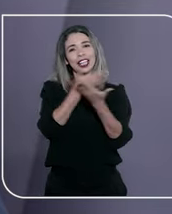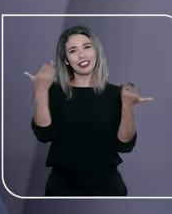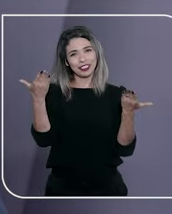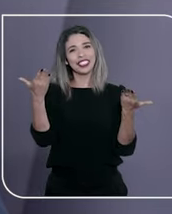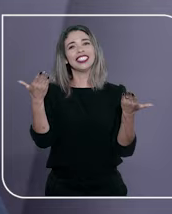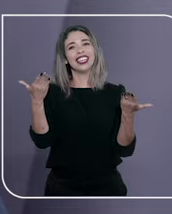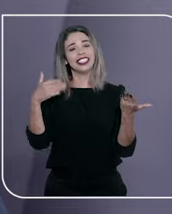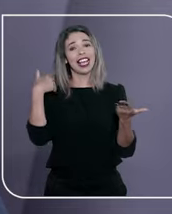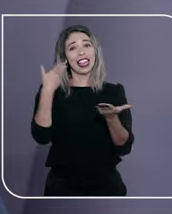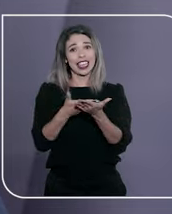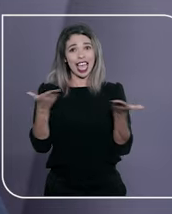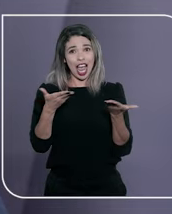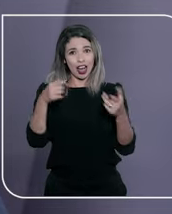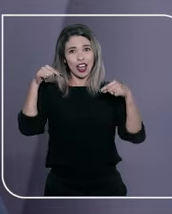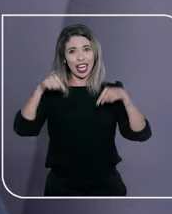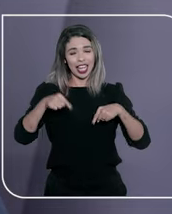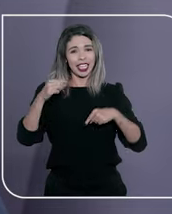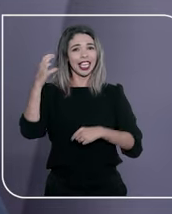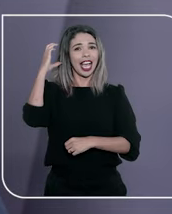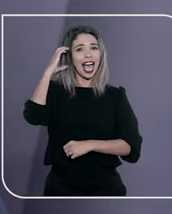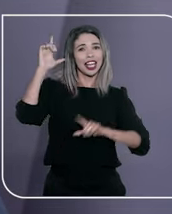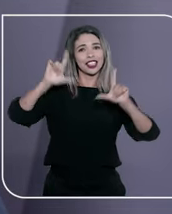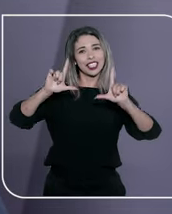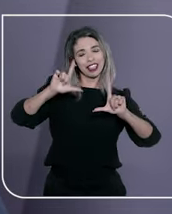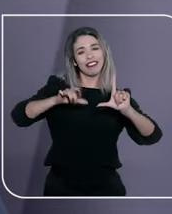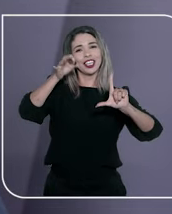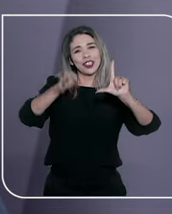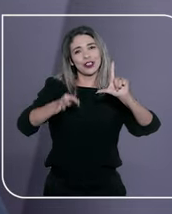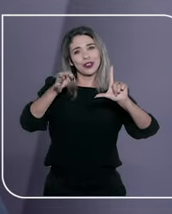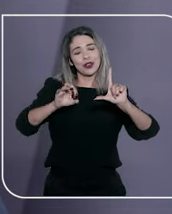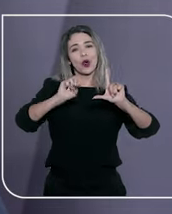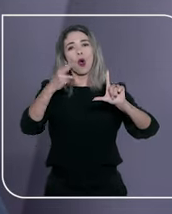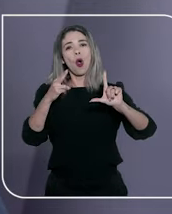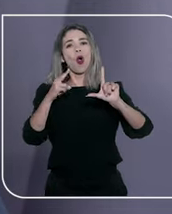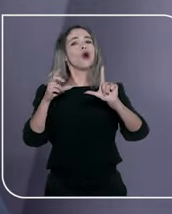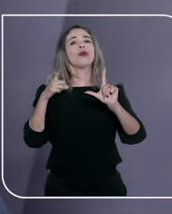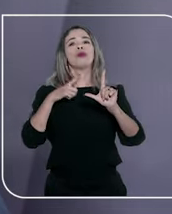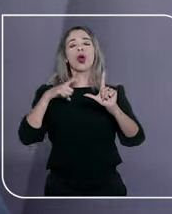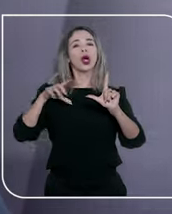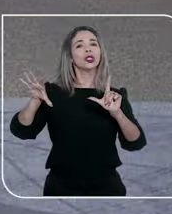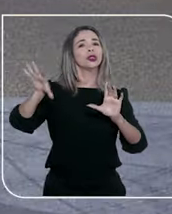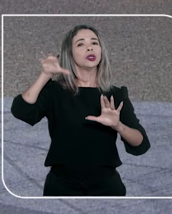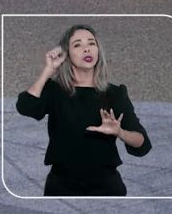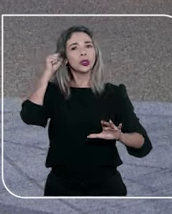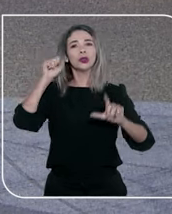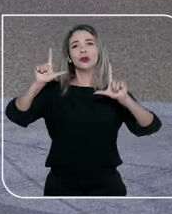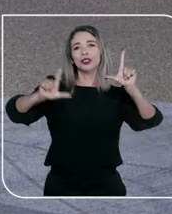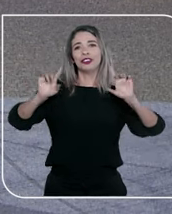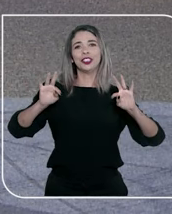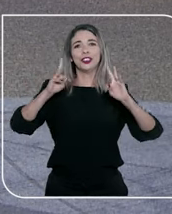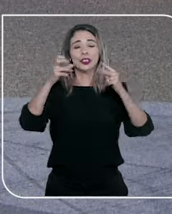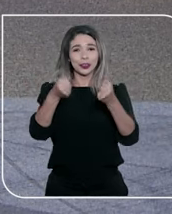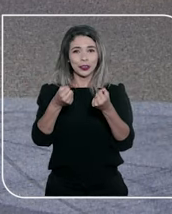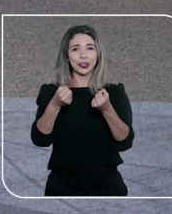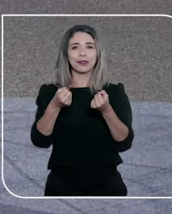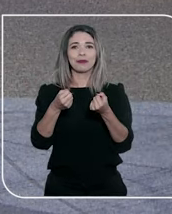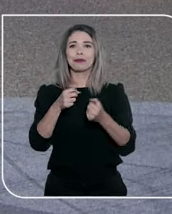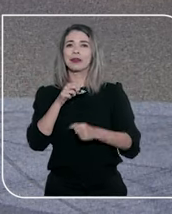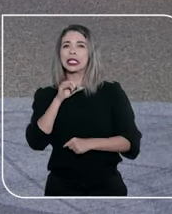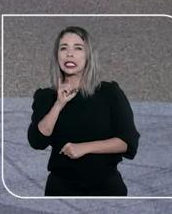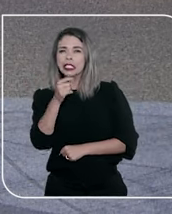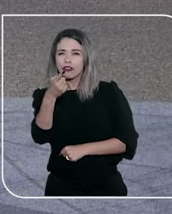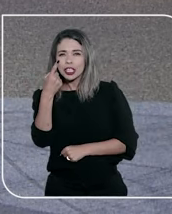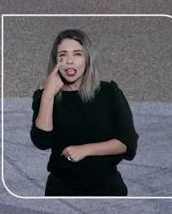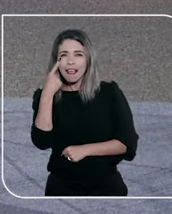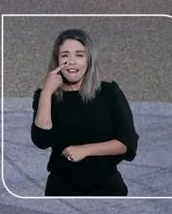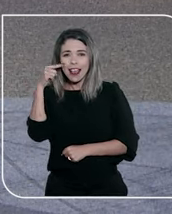Rádio TV Justiça ou nas plataformas de streaming de áudio e de vídeo. E se você aí nos assistiu pelo